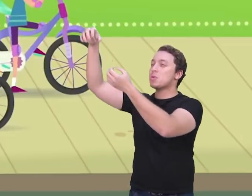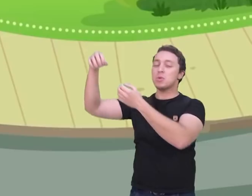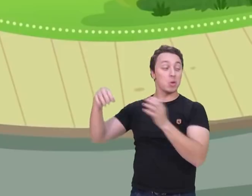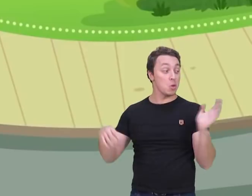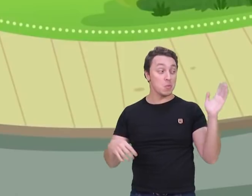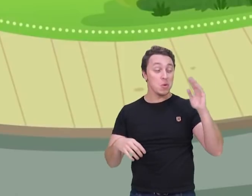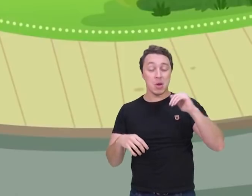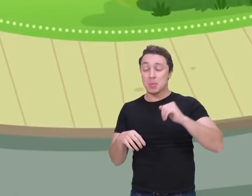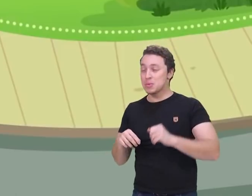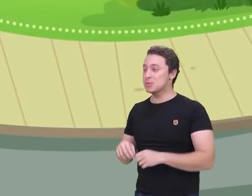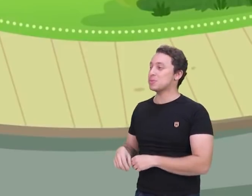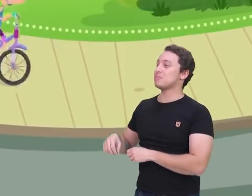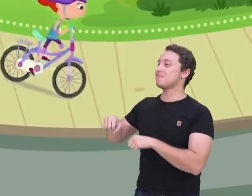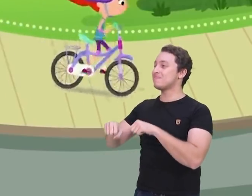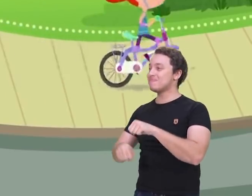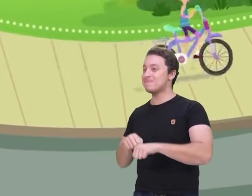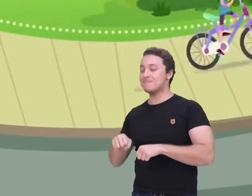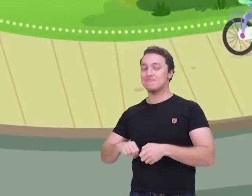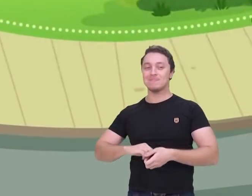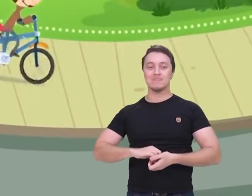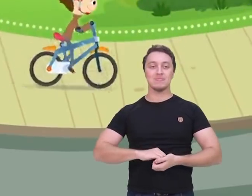segui-lo!